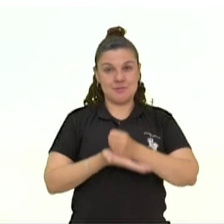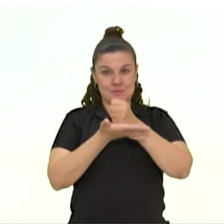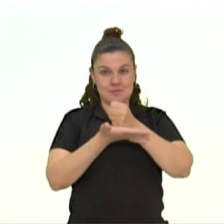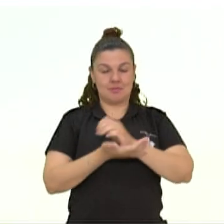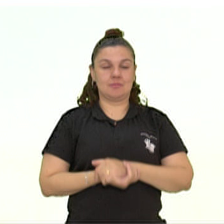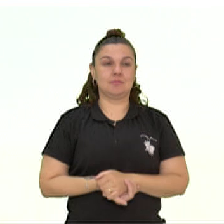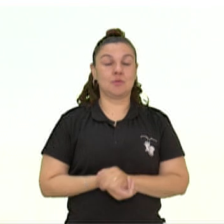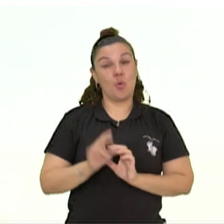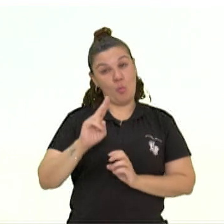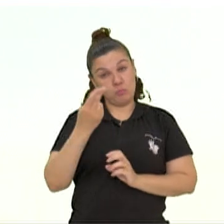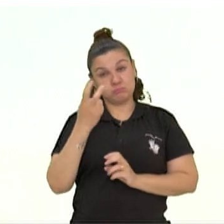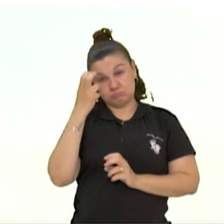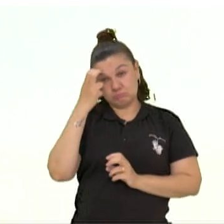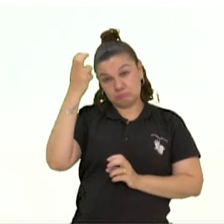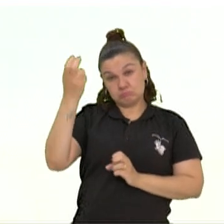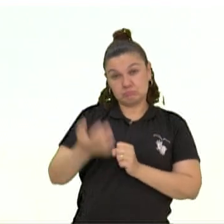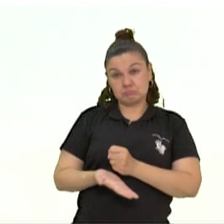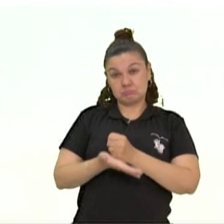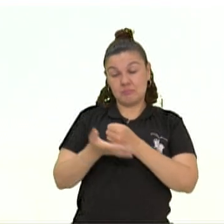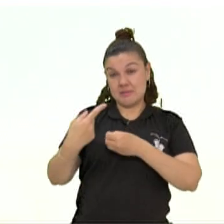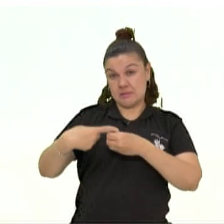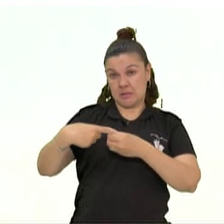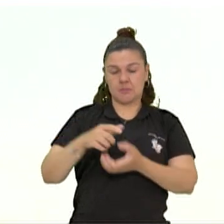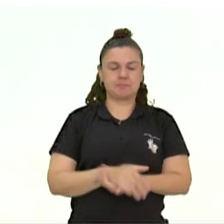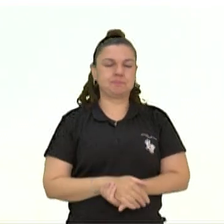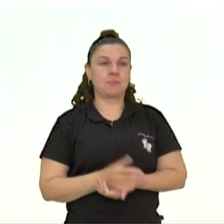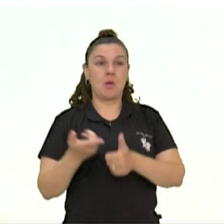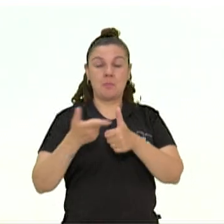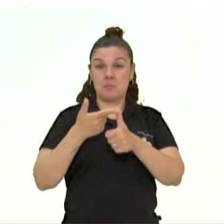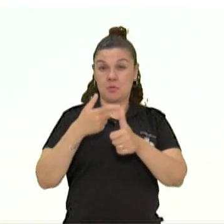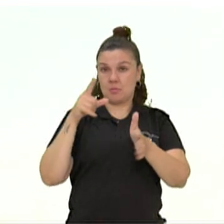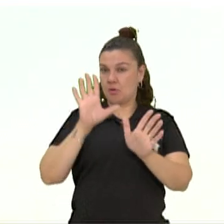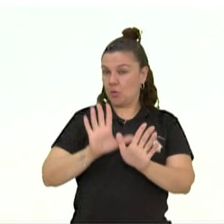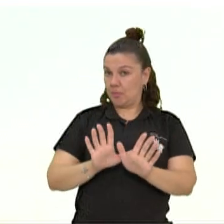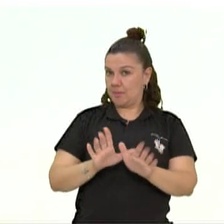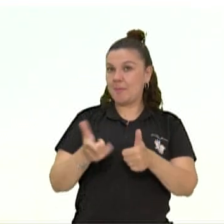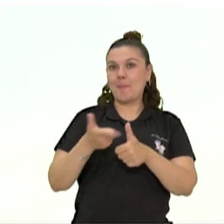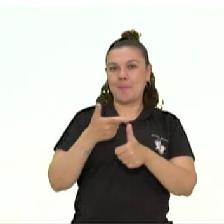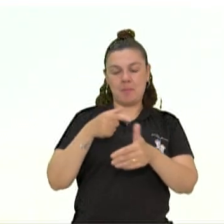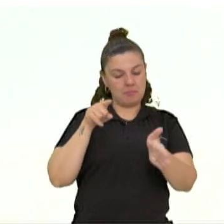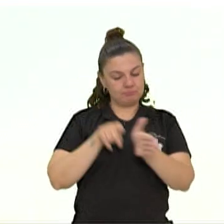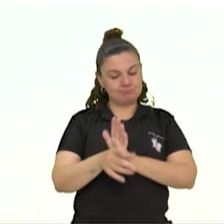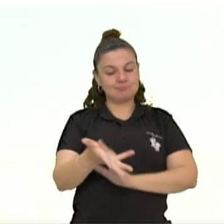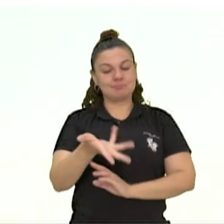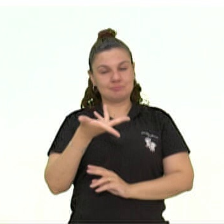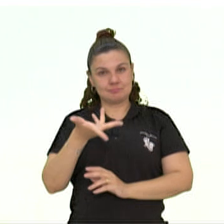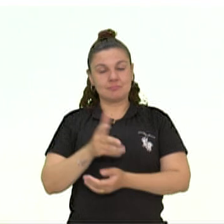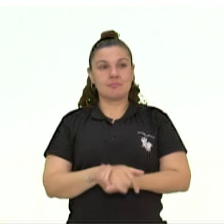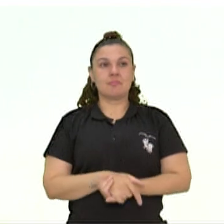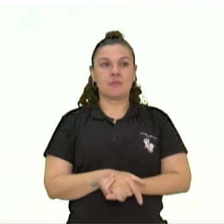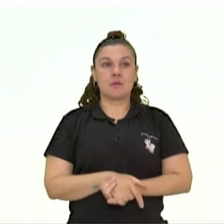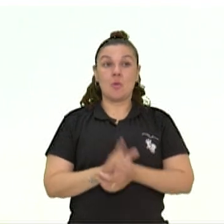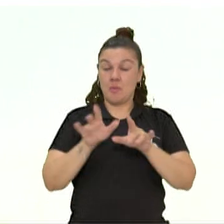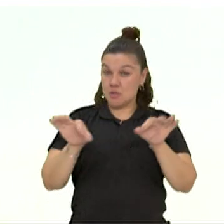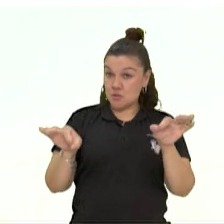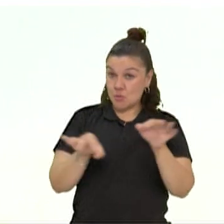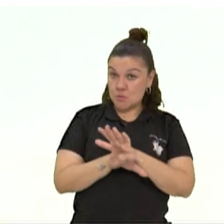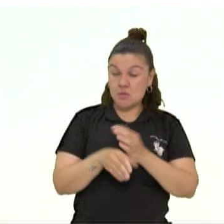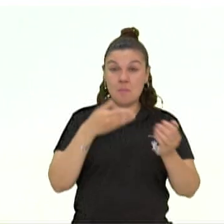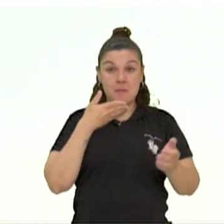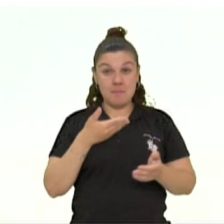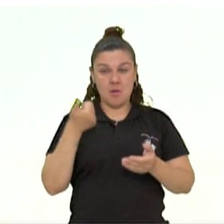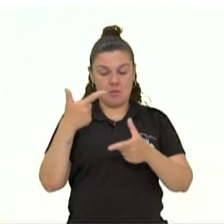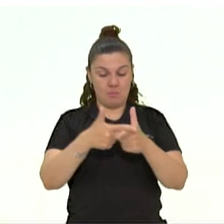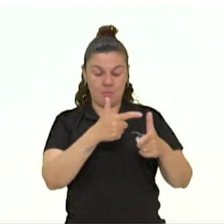sustentáveis ou inteligentes. Número 1, uma solução, o primeiro quiz aí da aula, né, pessoal? Uma solução viável para